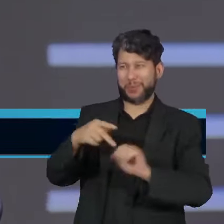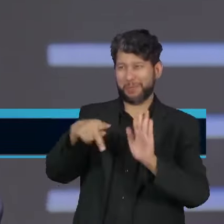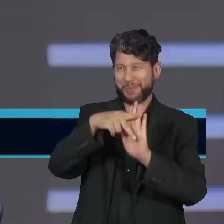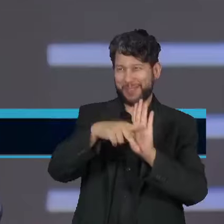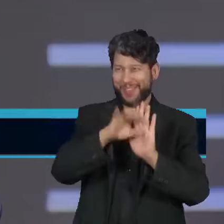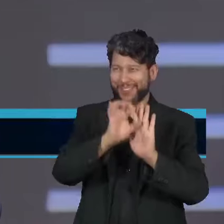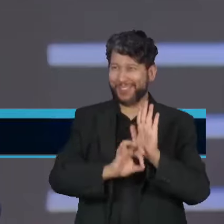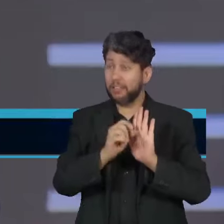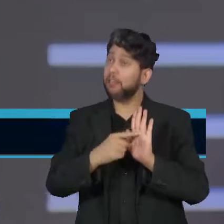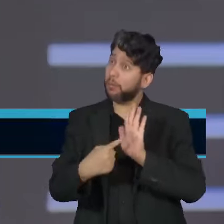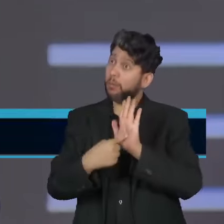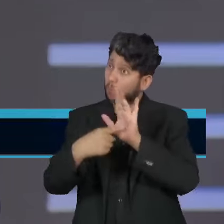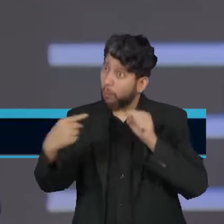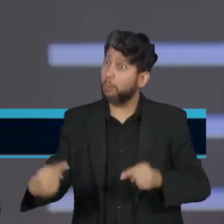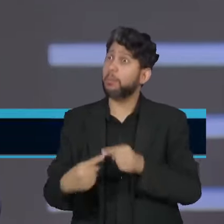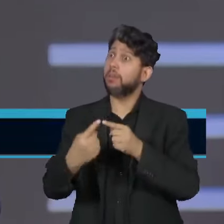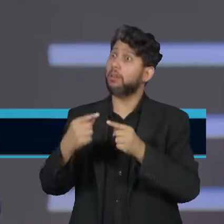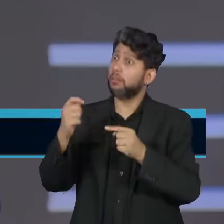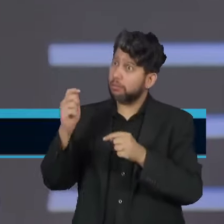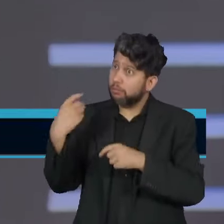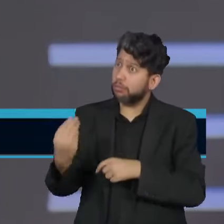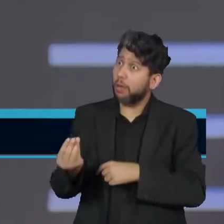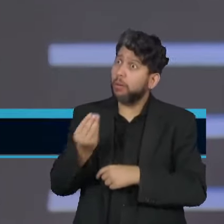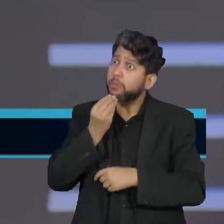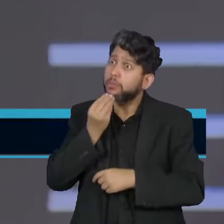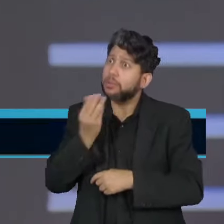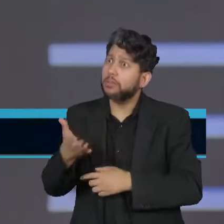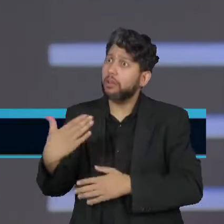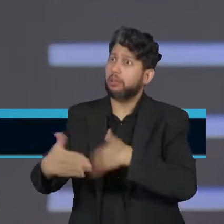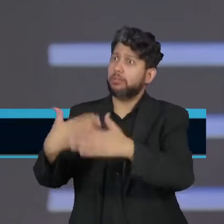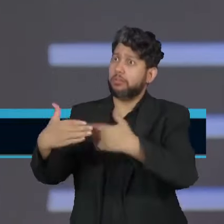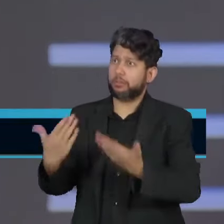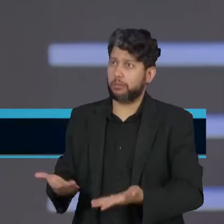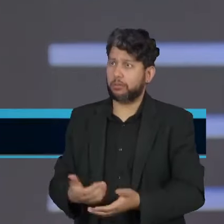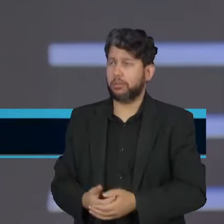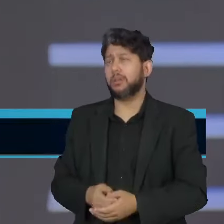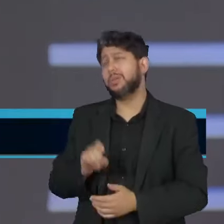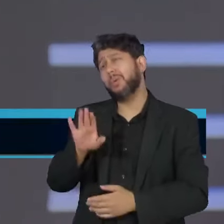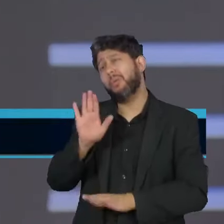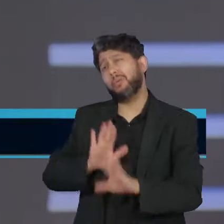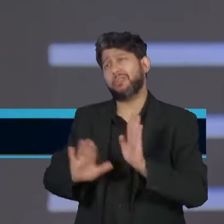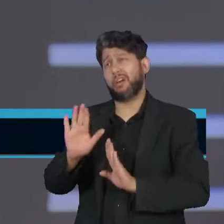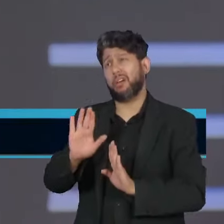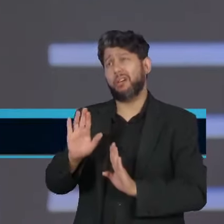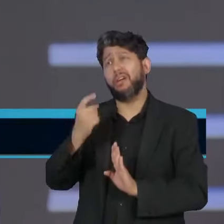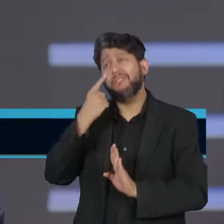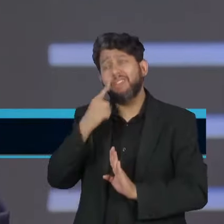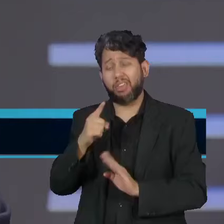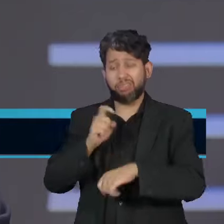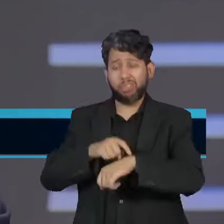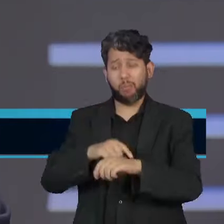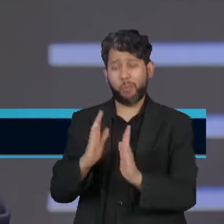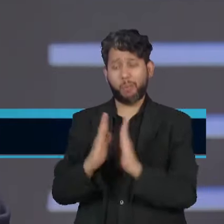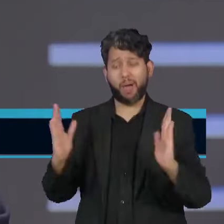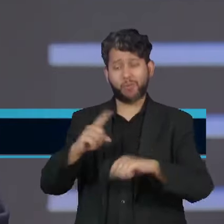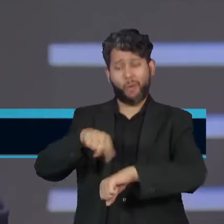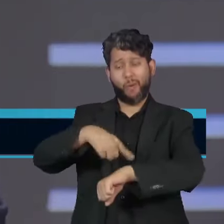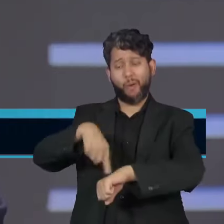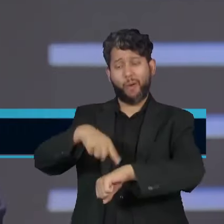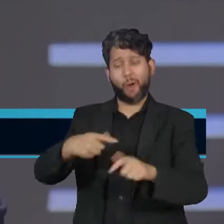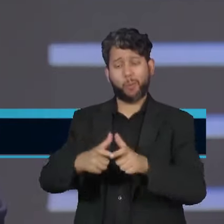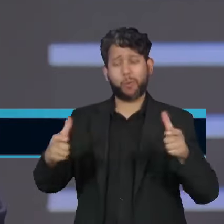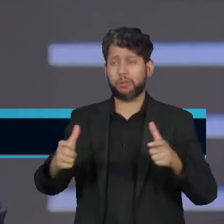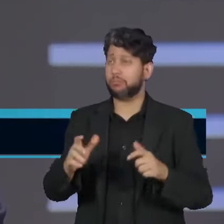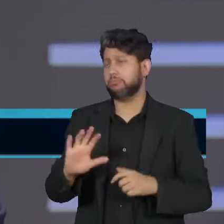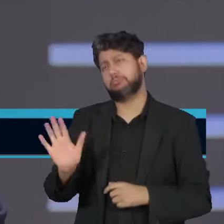pouco com isso, né? Então, acho que a gente precisa tomar cuidado de olhar só para a questão do tempo. É óbvio que para crianças